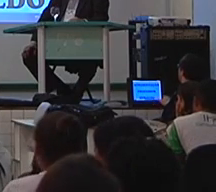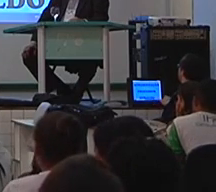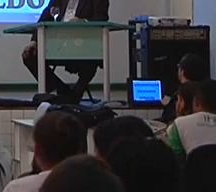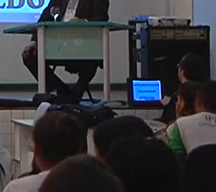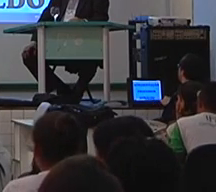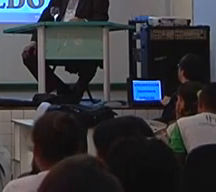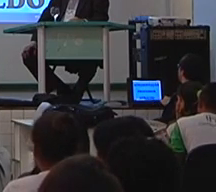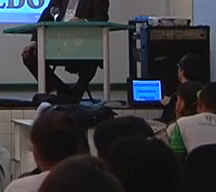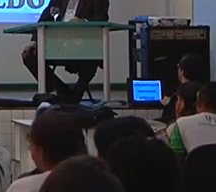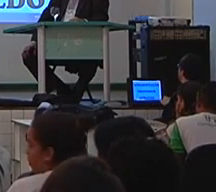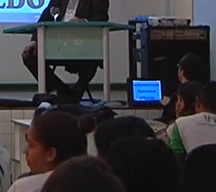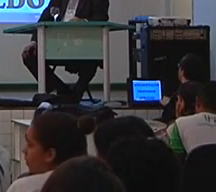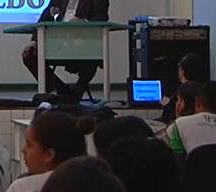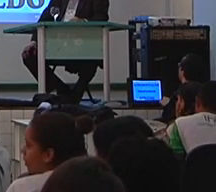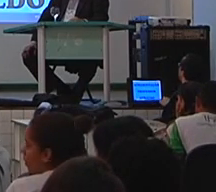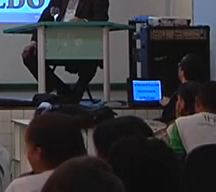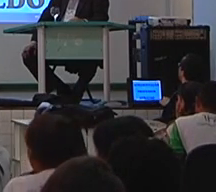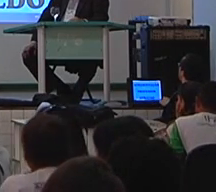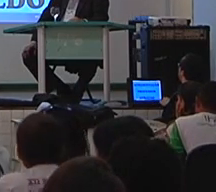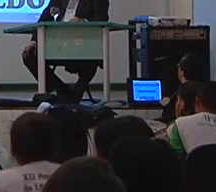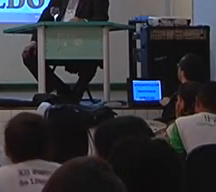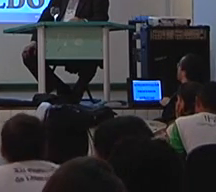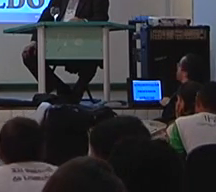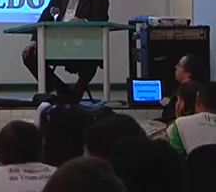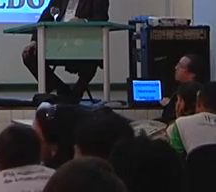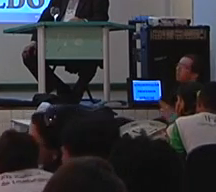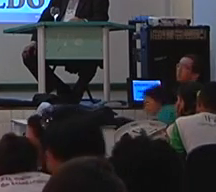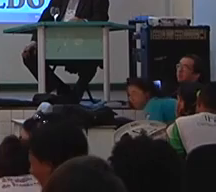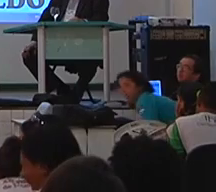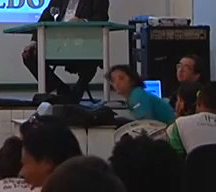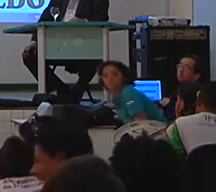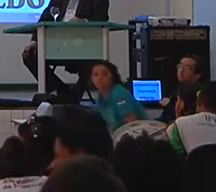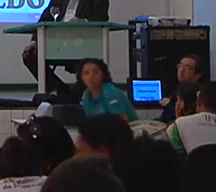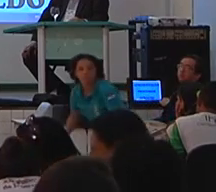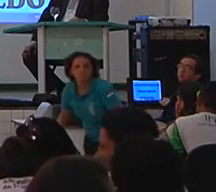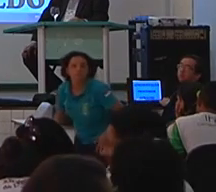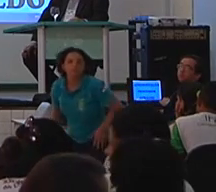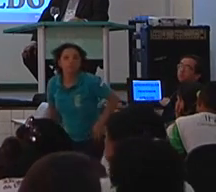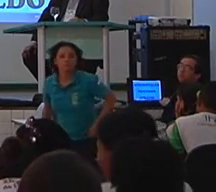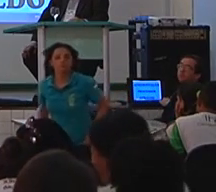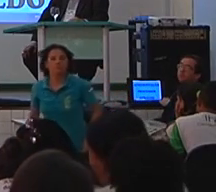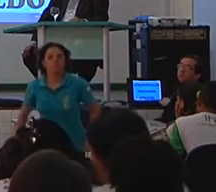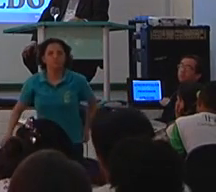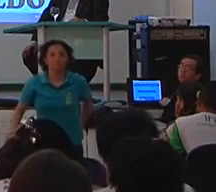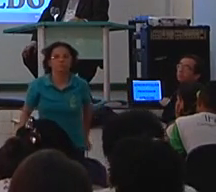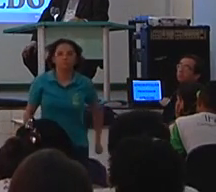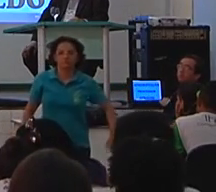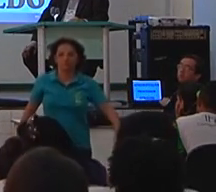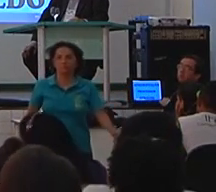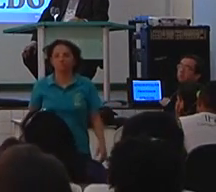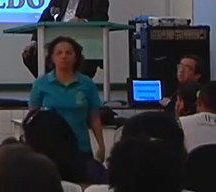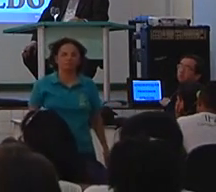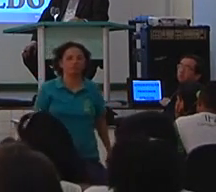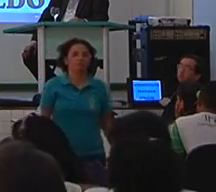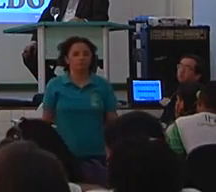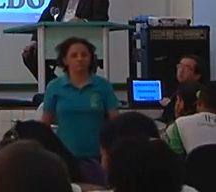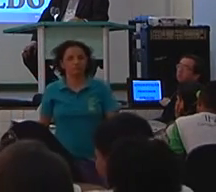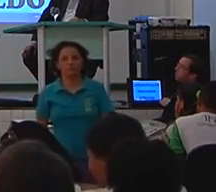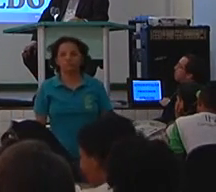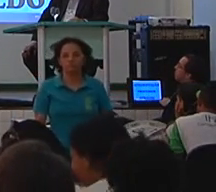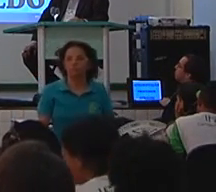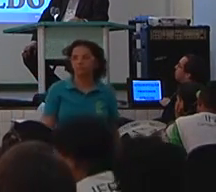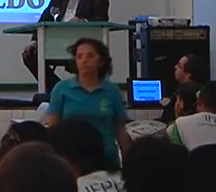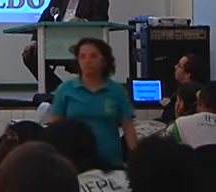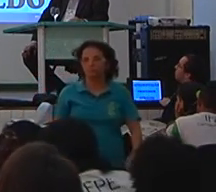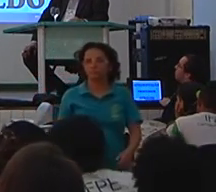comissões de horários abandonadas, e eu assumi. Mas eu não quero falar disso não, eu quero falar de mudança.